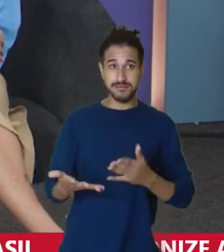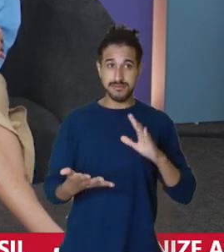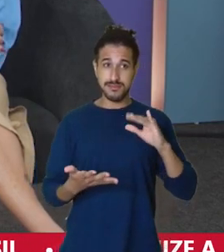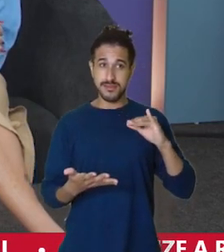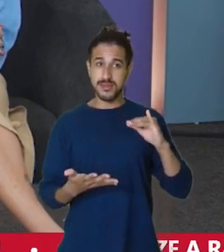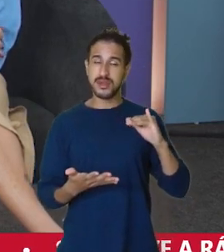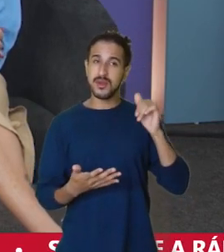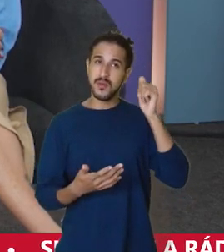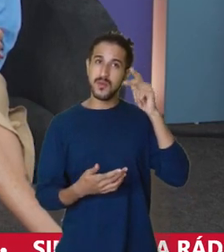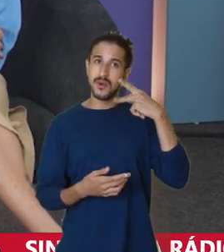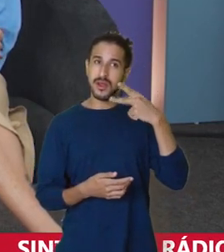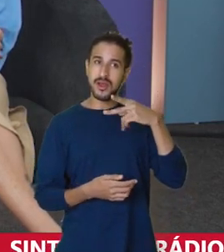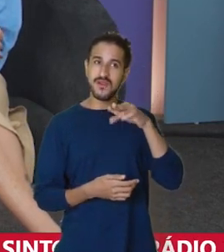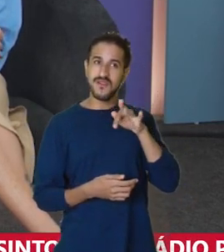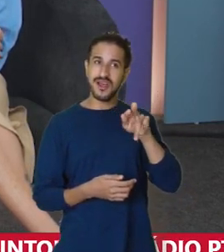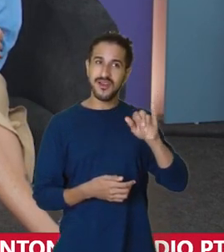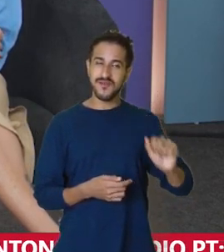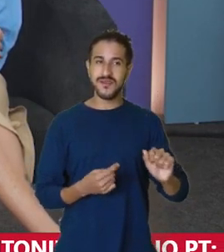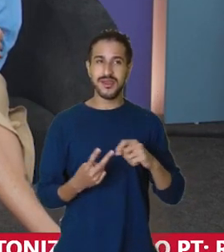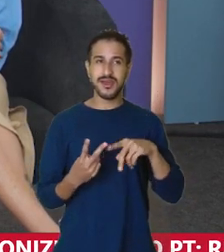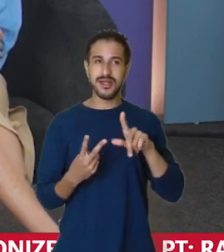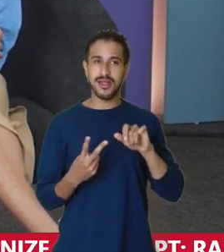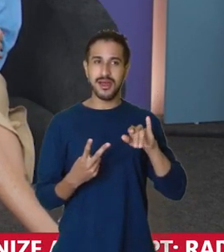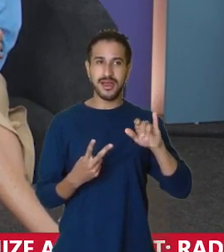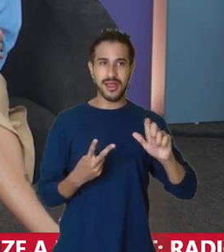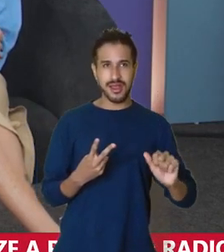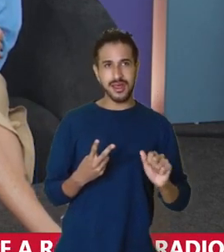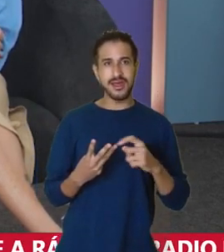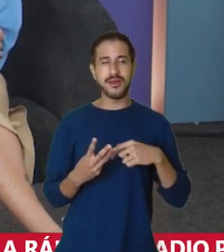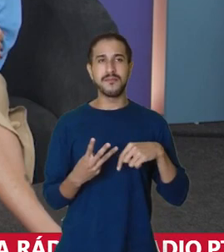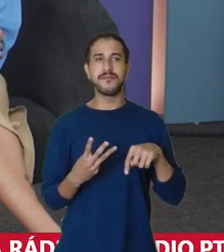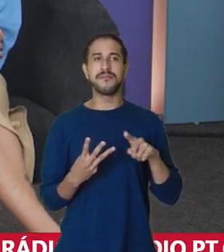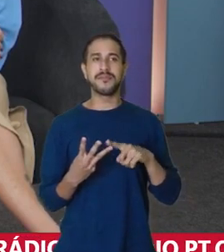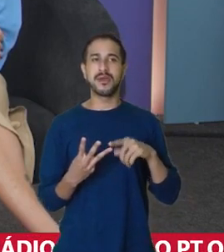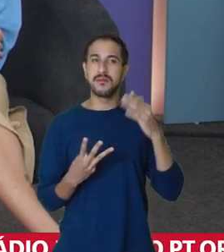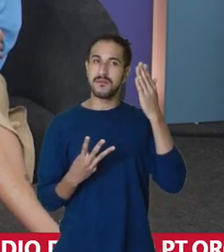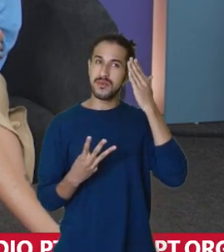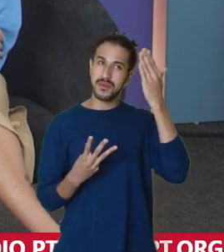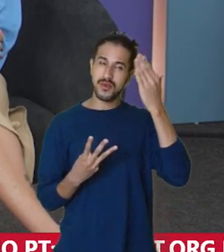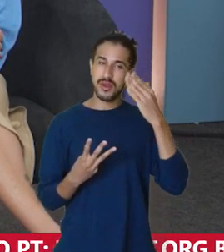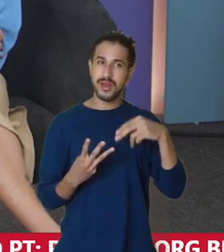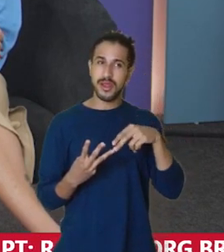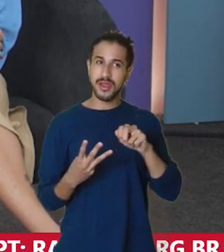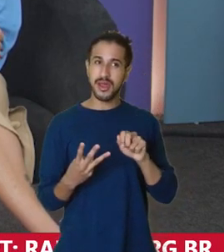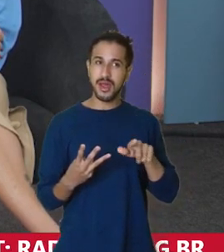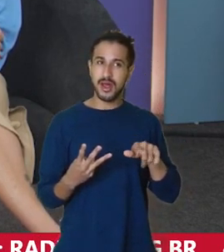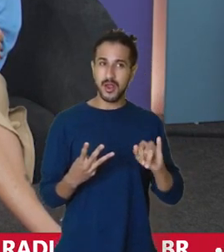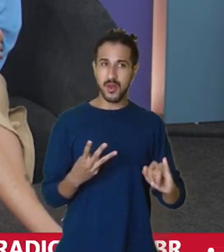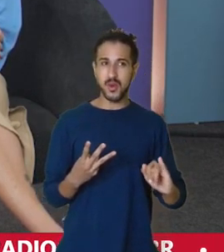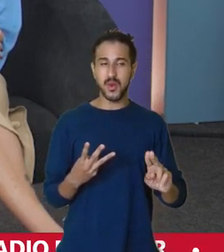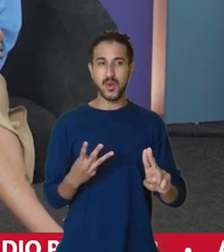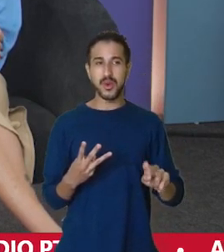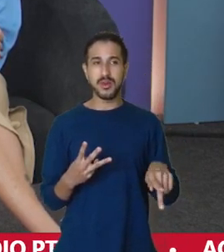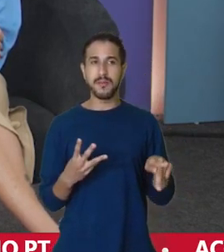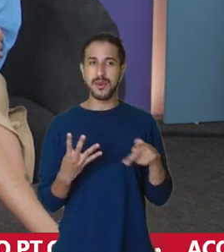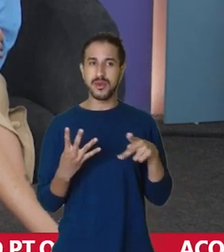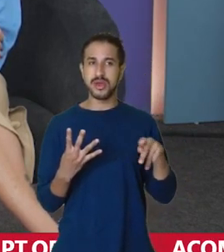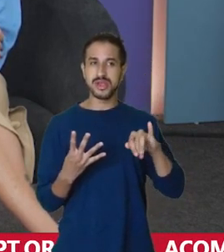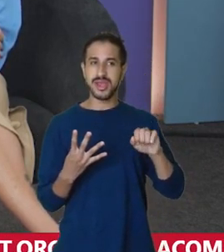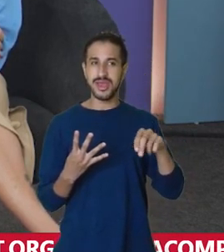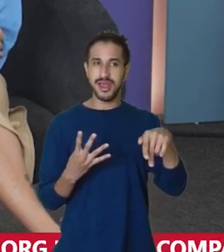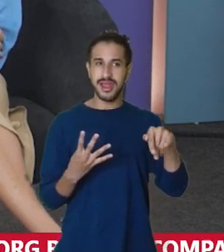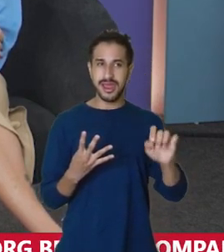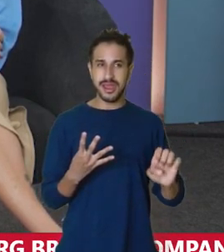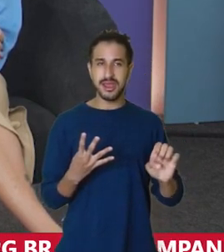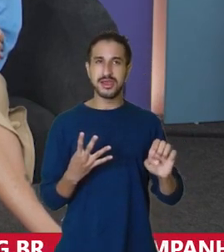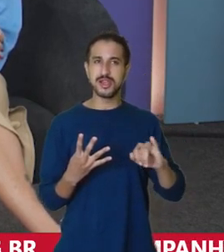cientistas políticas Flávia Biroli, Laila Pedreira Carvalho, a psicóloga Nalu Faria e a professora Jaqueline Gomes de